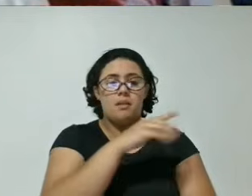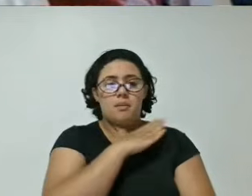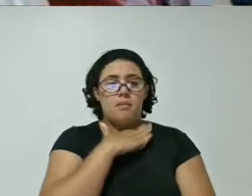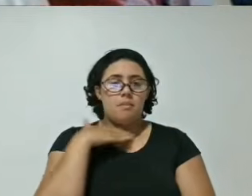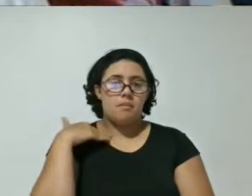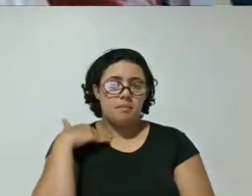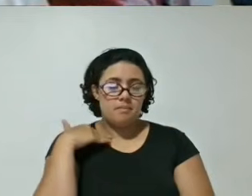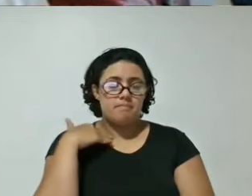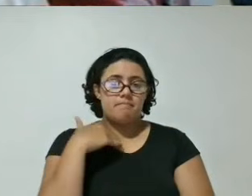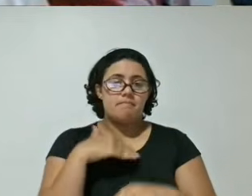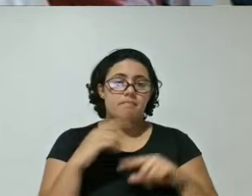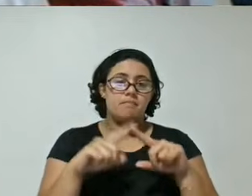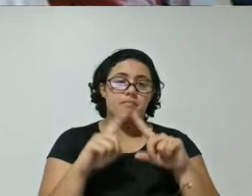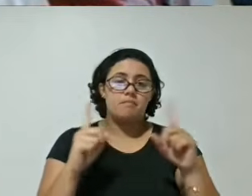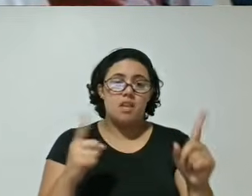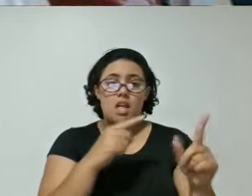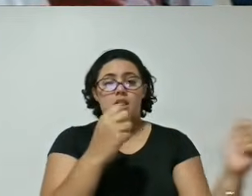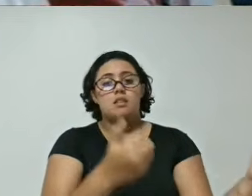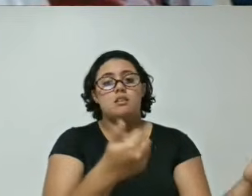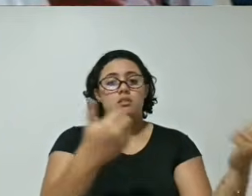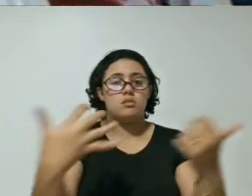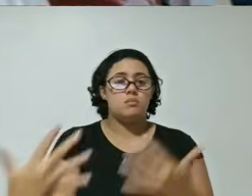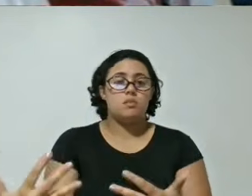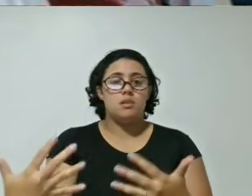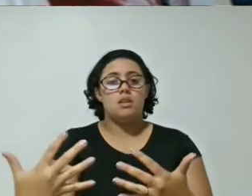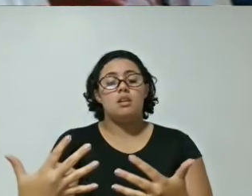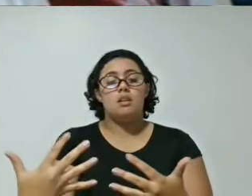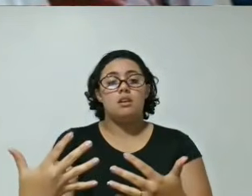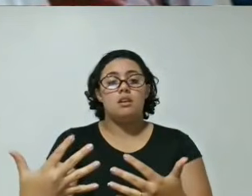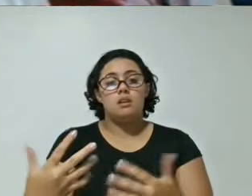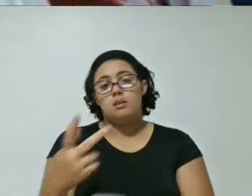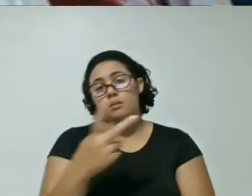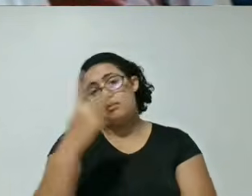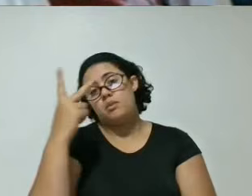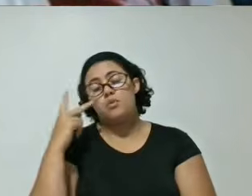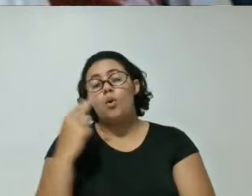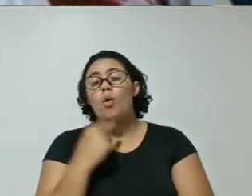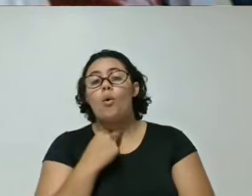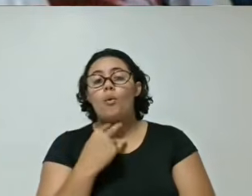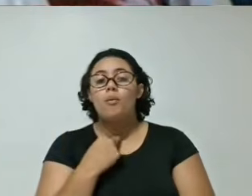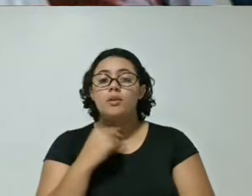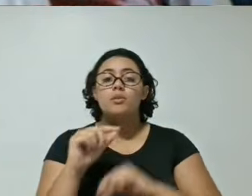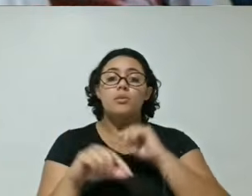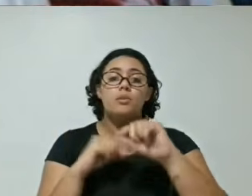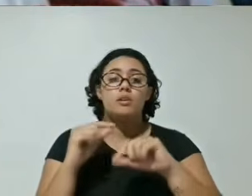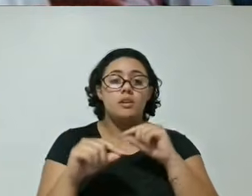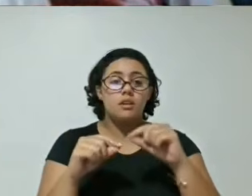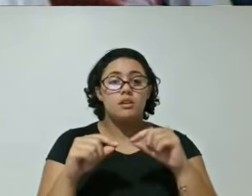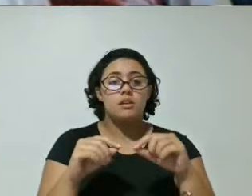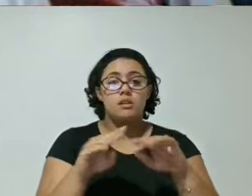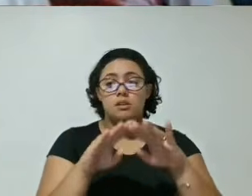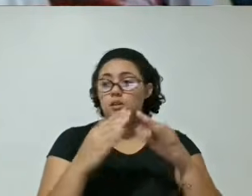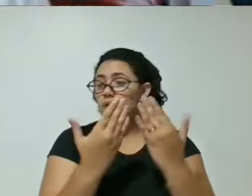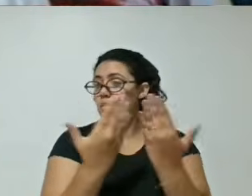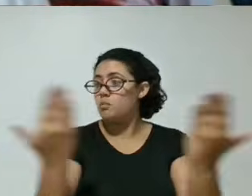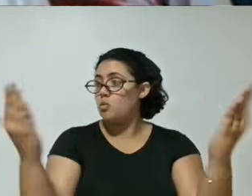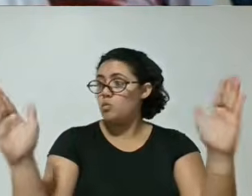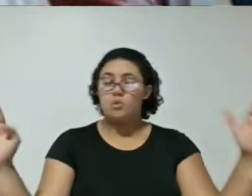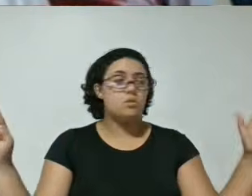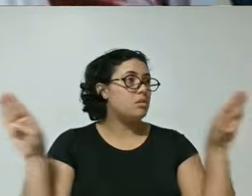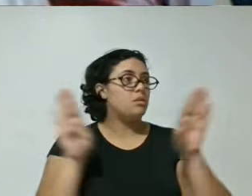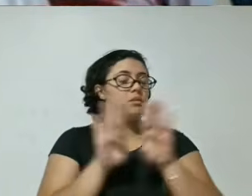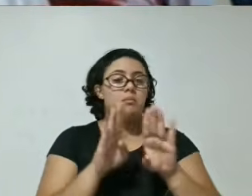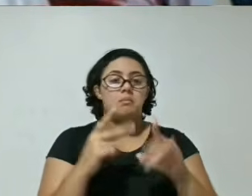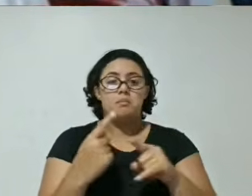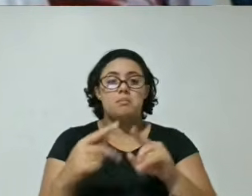Mas ela conta, né, ali das pessoas ocupando ali os muros da chácara, da chegada dela ali,